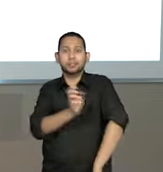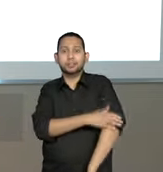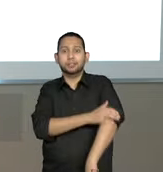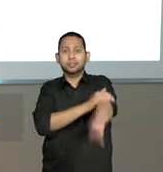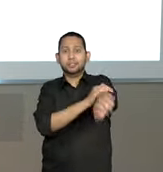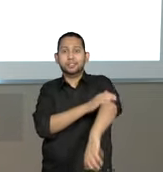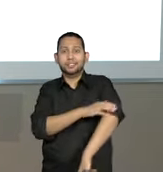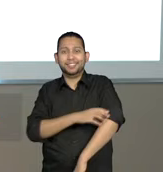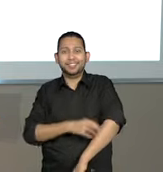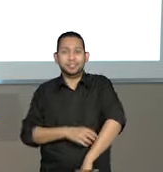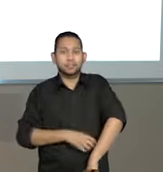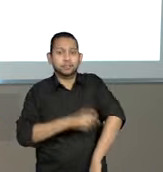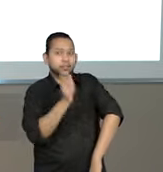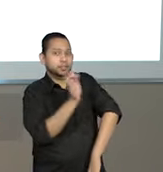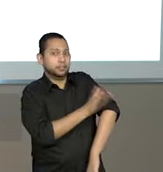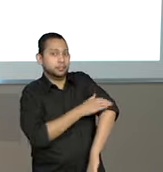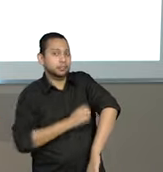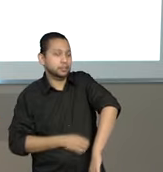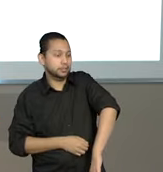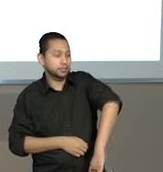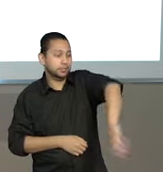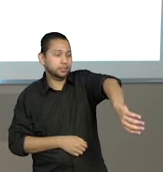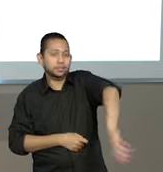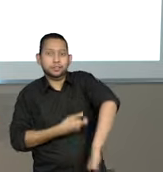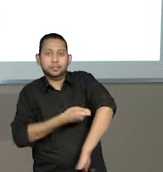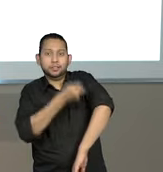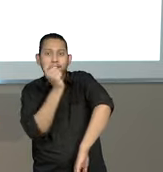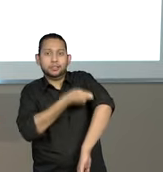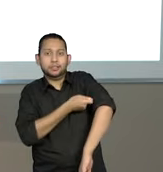sobe. Só que essa perna sobe